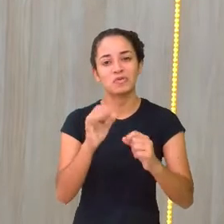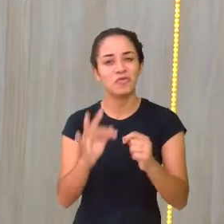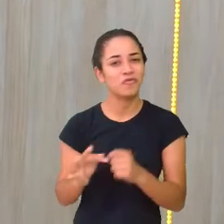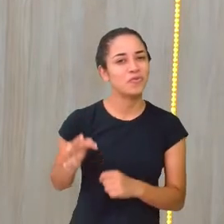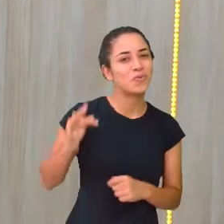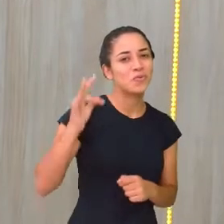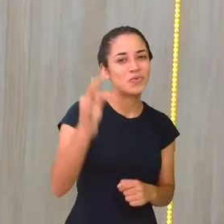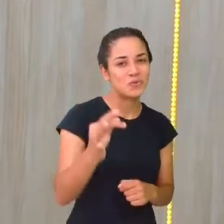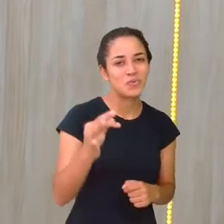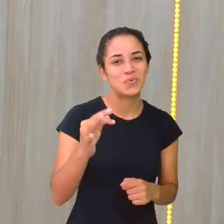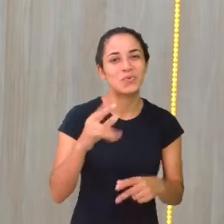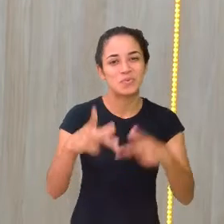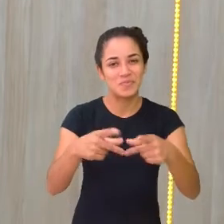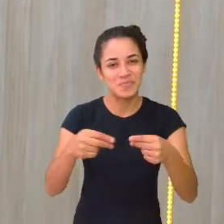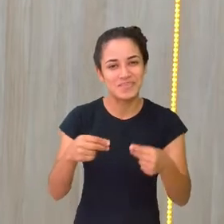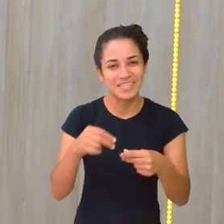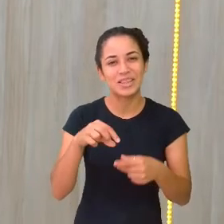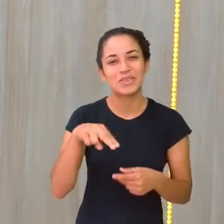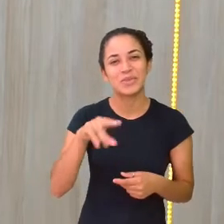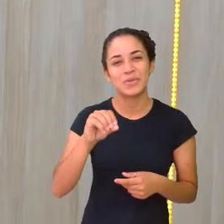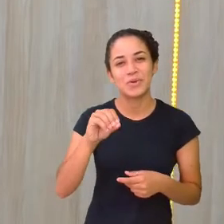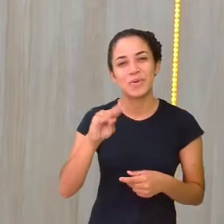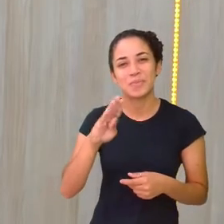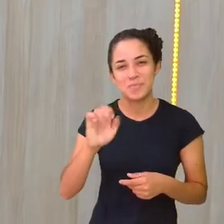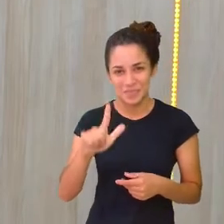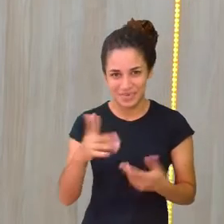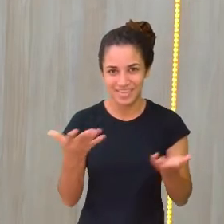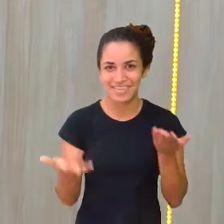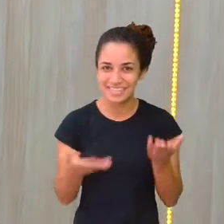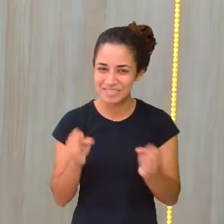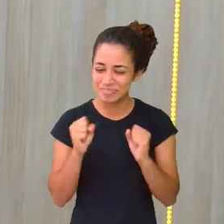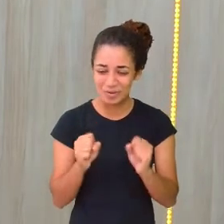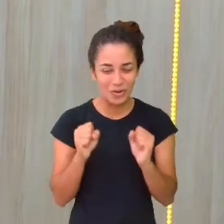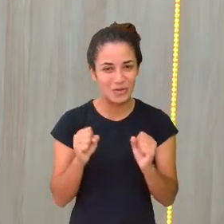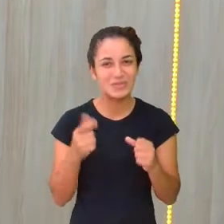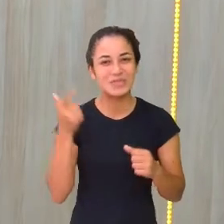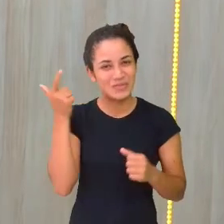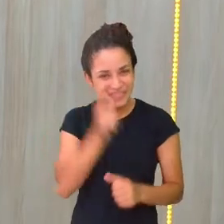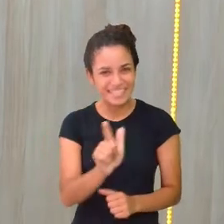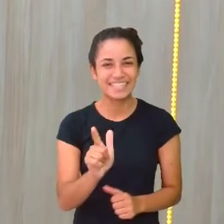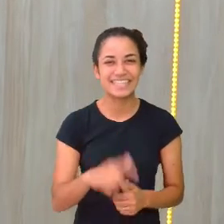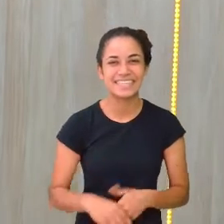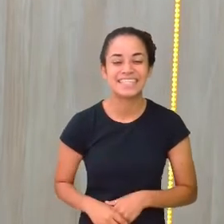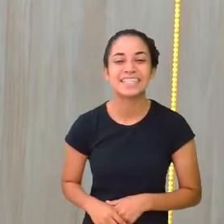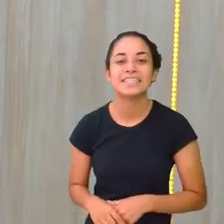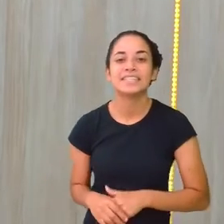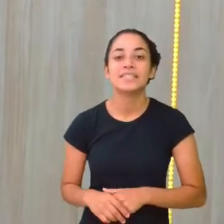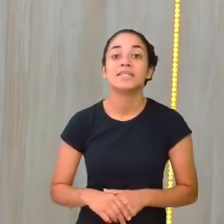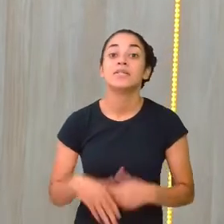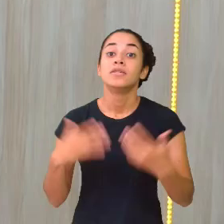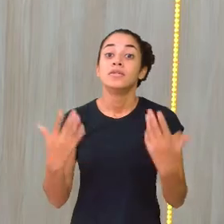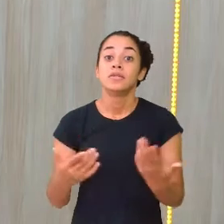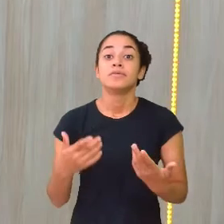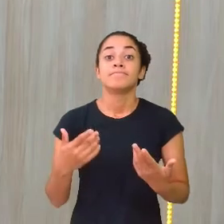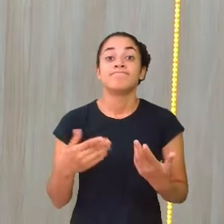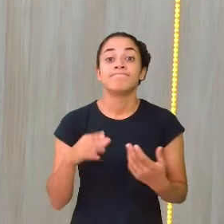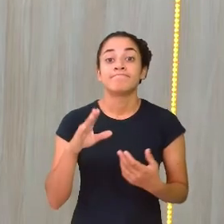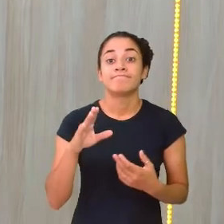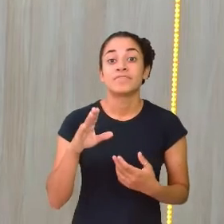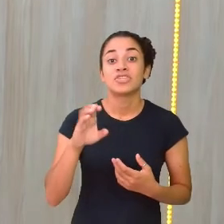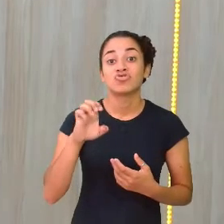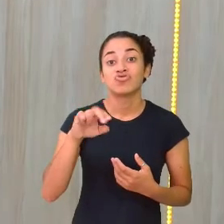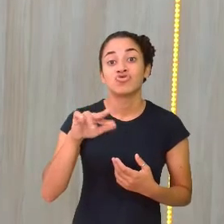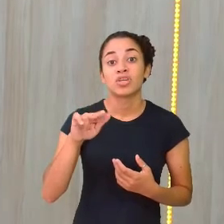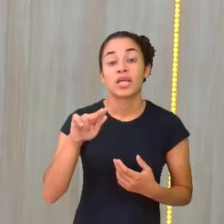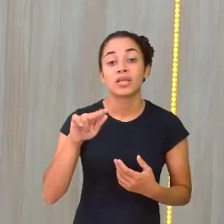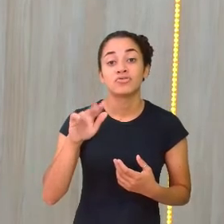rostinho lindo, né? Aí temos também o quê? Eu votaria. Tecnologia. A engenharia